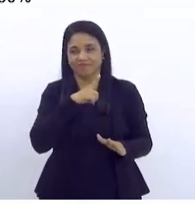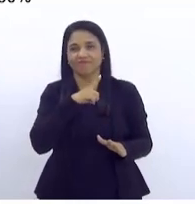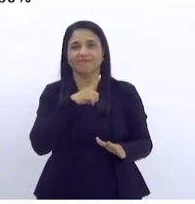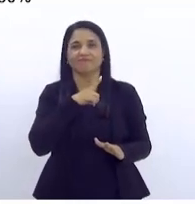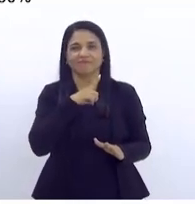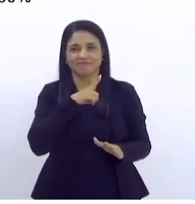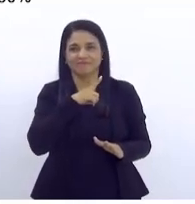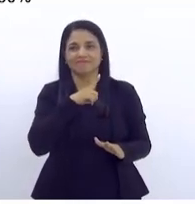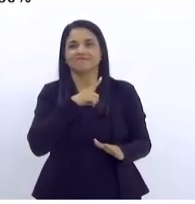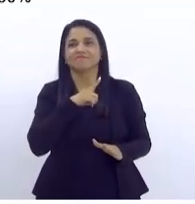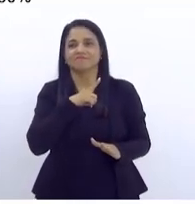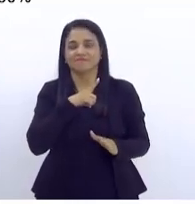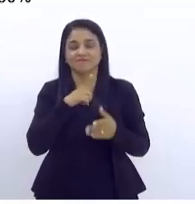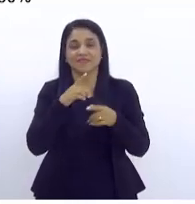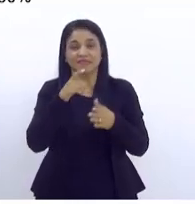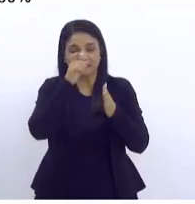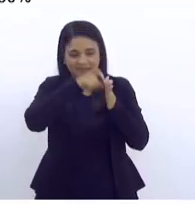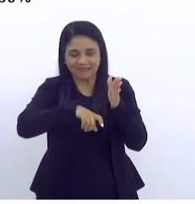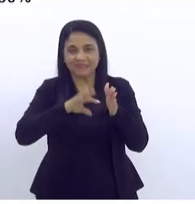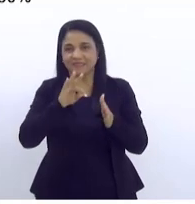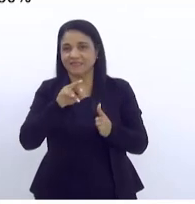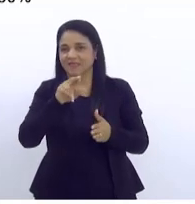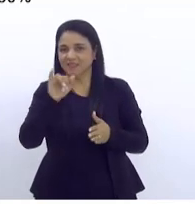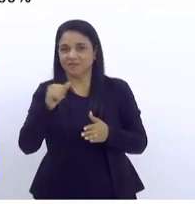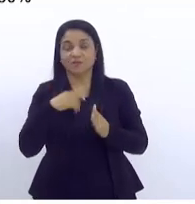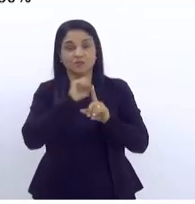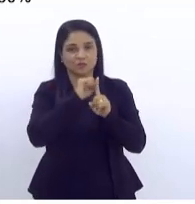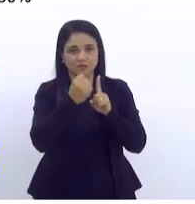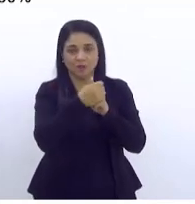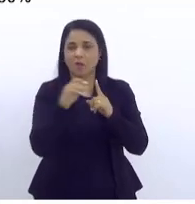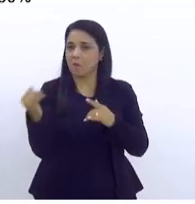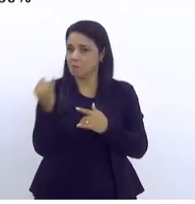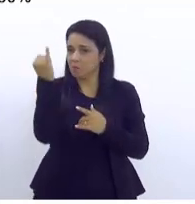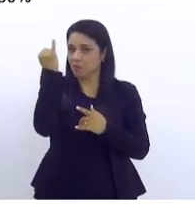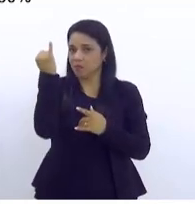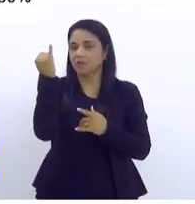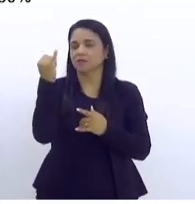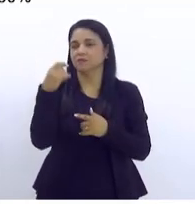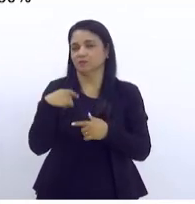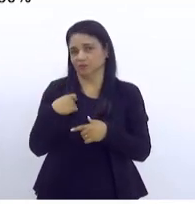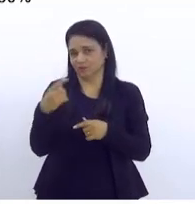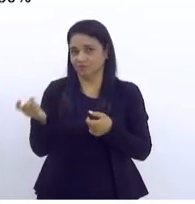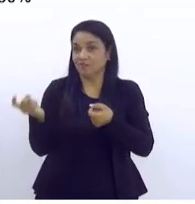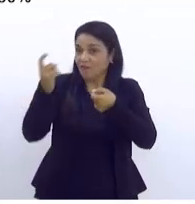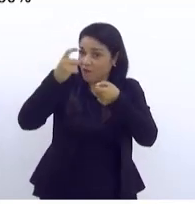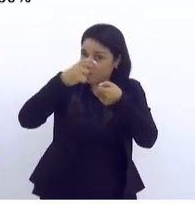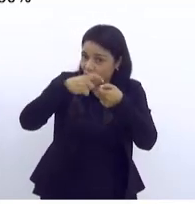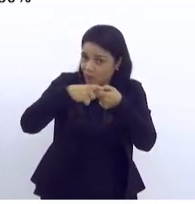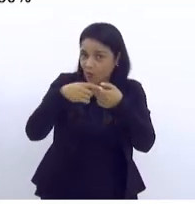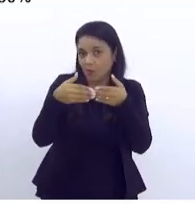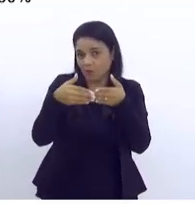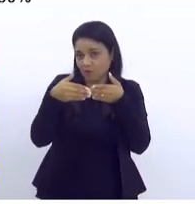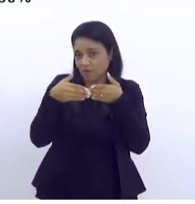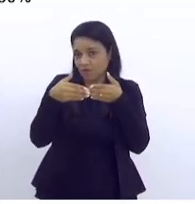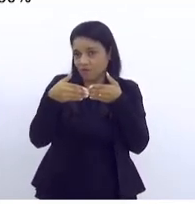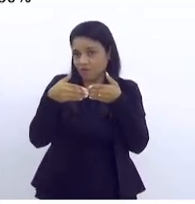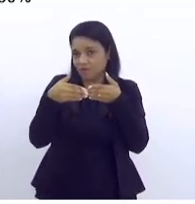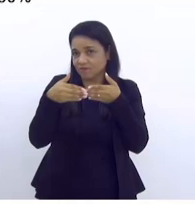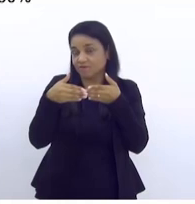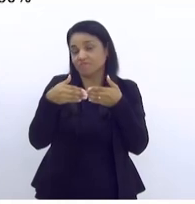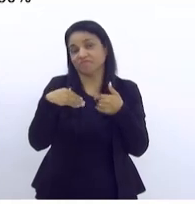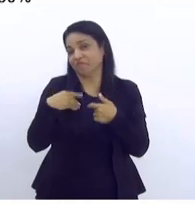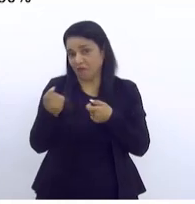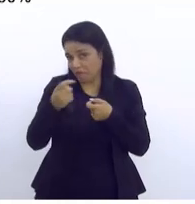tarifa social né que eu acho que são fundamentais e que é importante deixar ali na tela você pode voltar um para trás por favor não não vai voltar bom